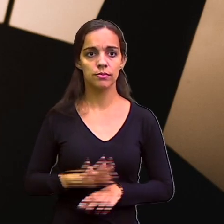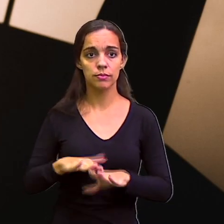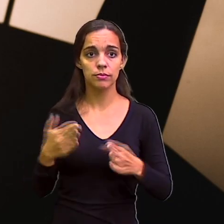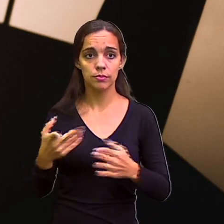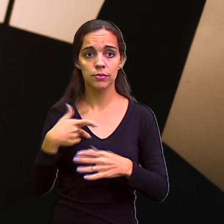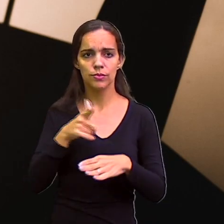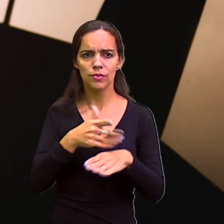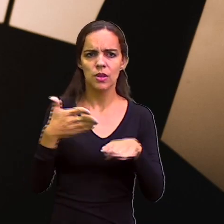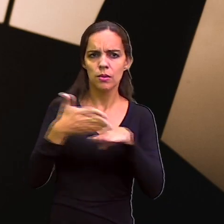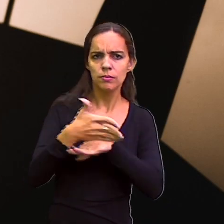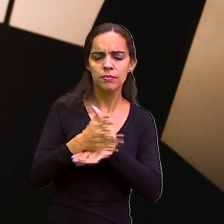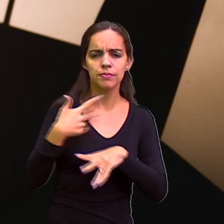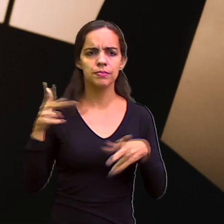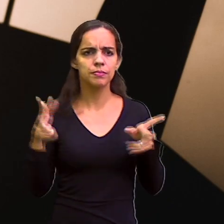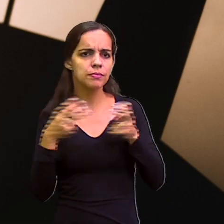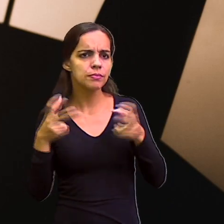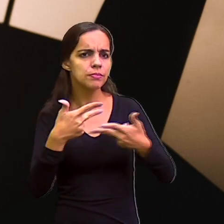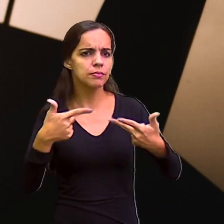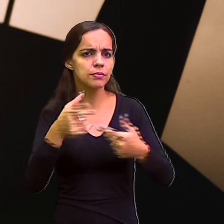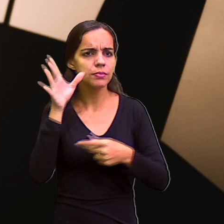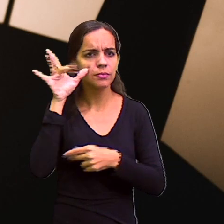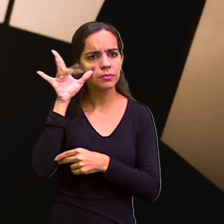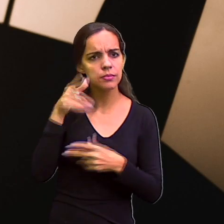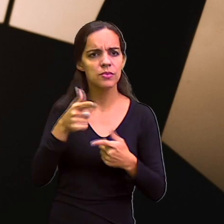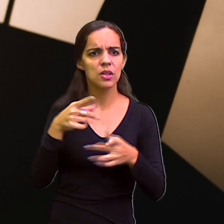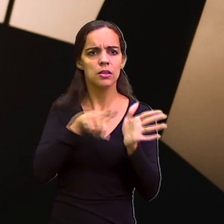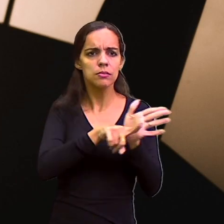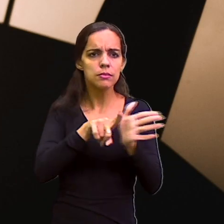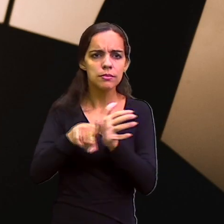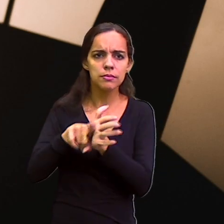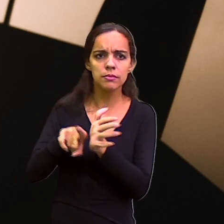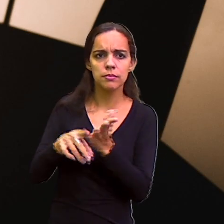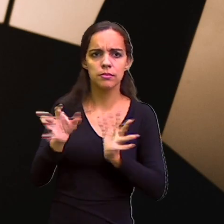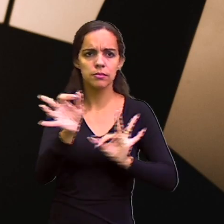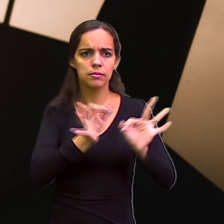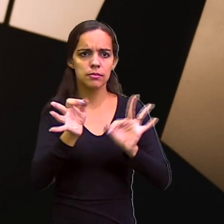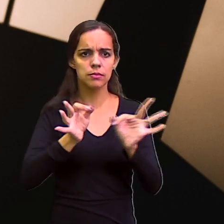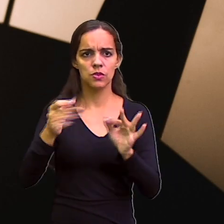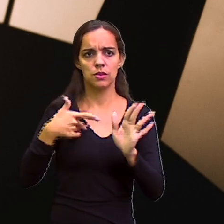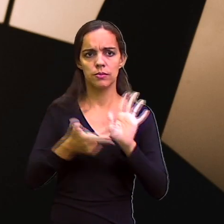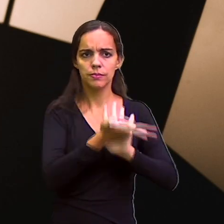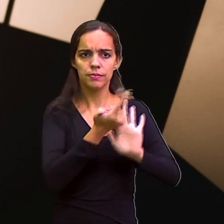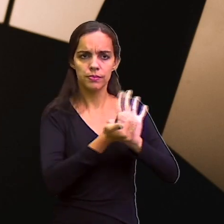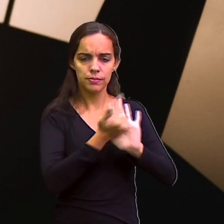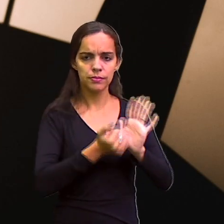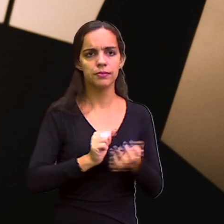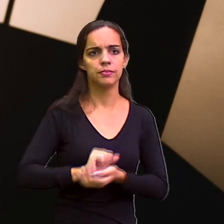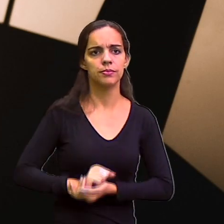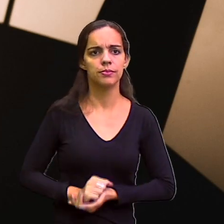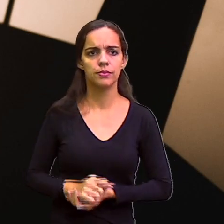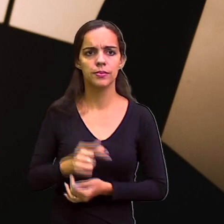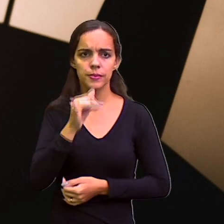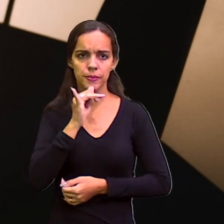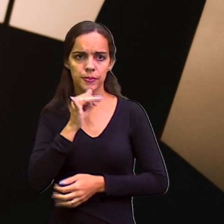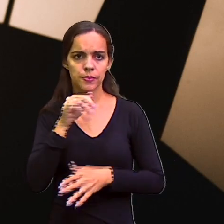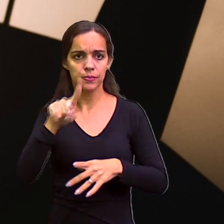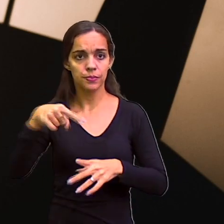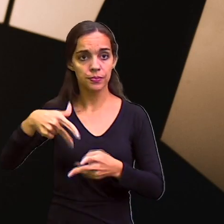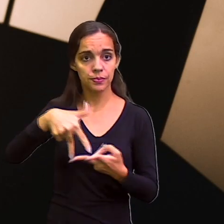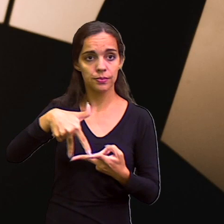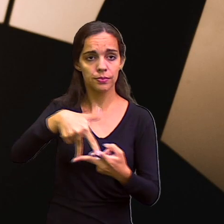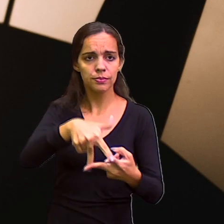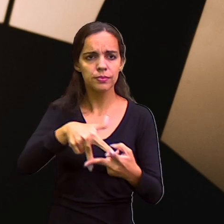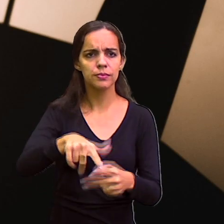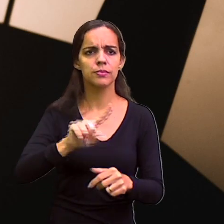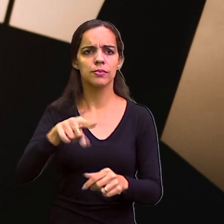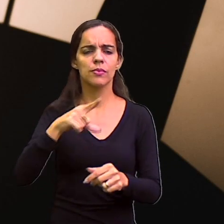Para explorar o mundo das sombras, deve-se sempre questionar e analisar as imagens que estão sendo geradas, pois a sombra já é um